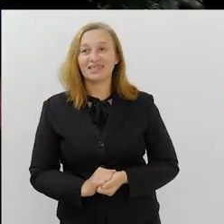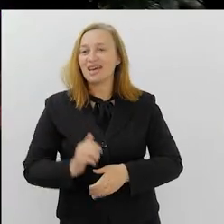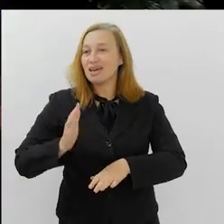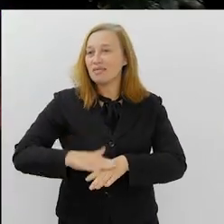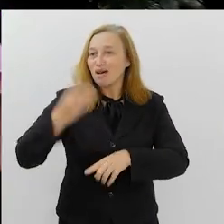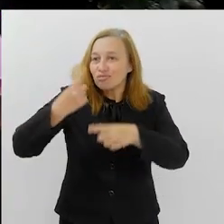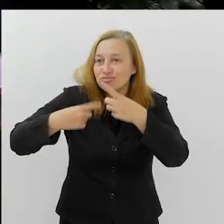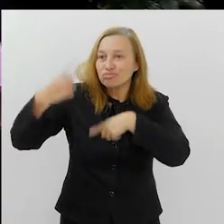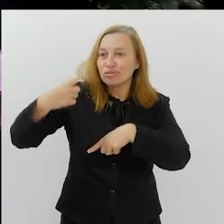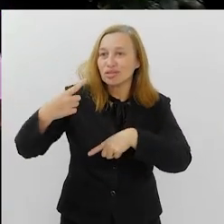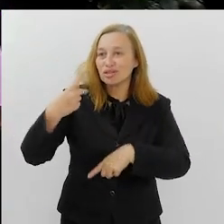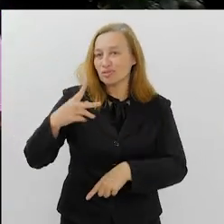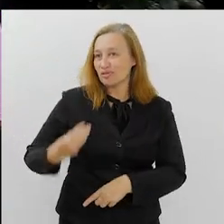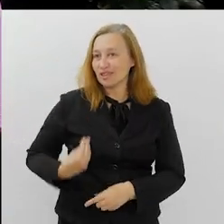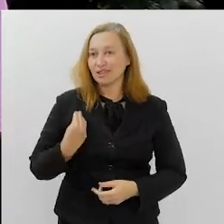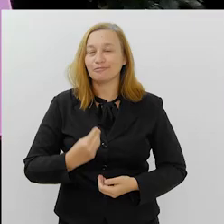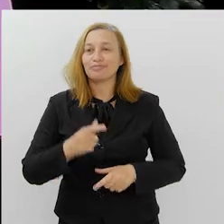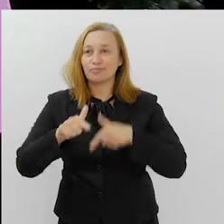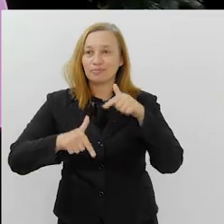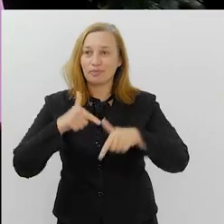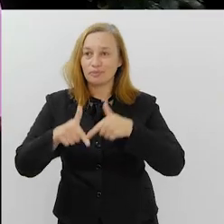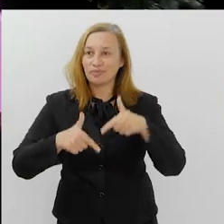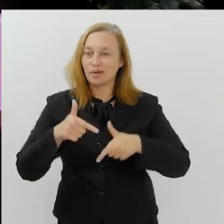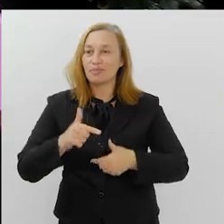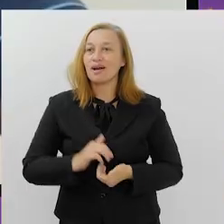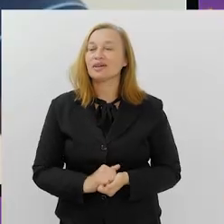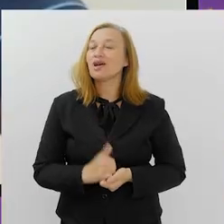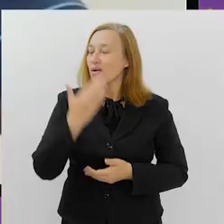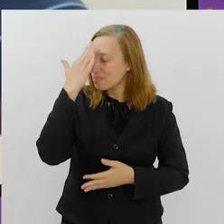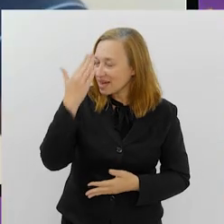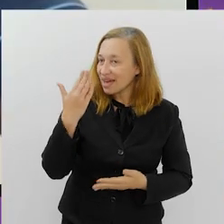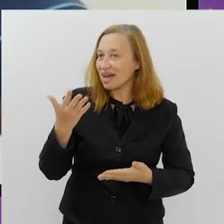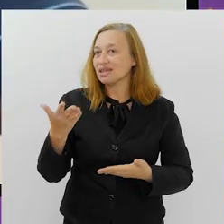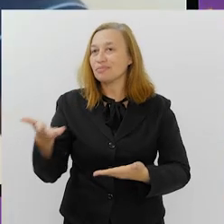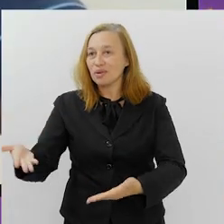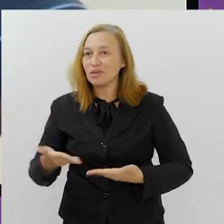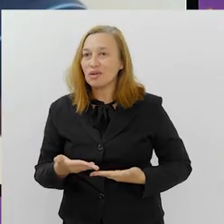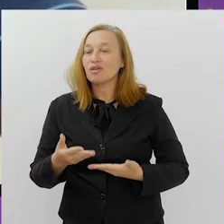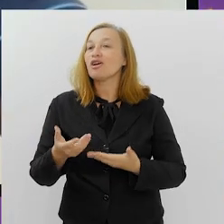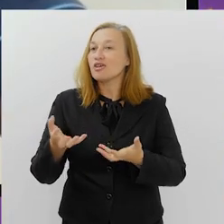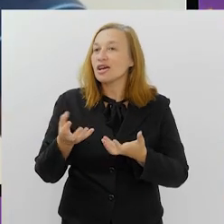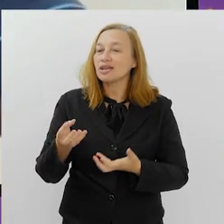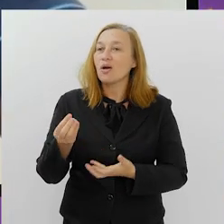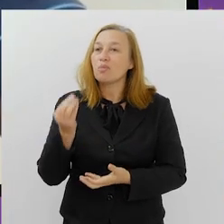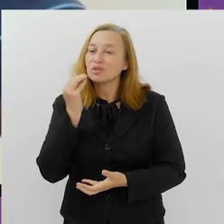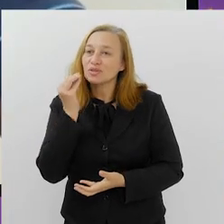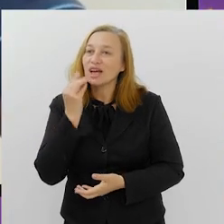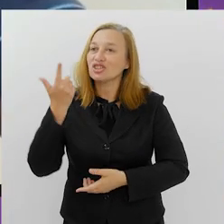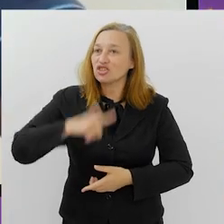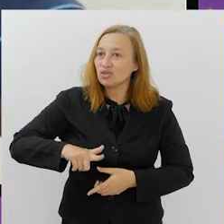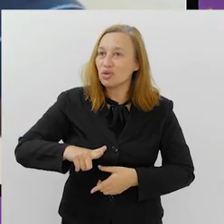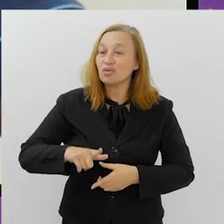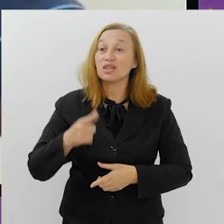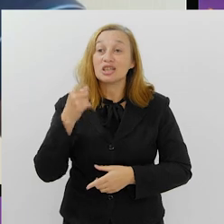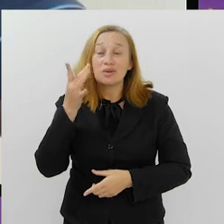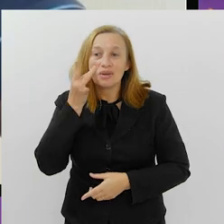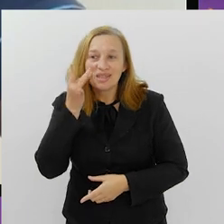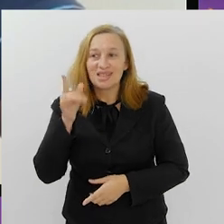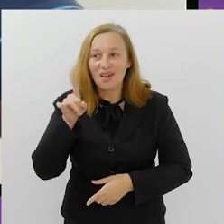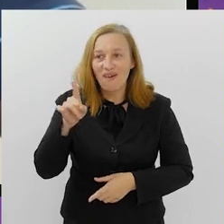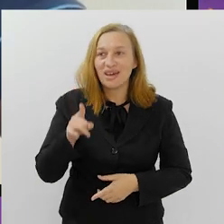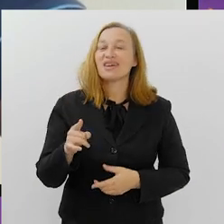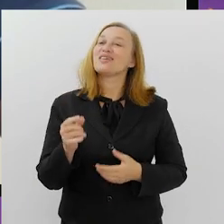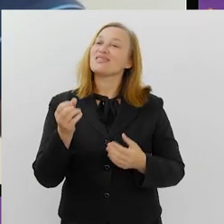que mais sucesso aí na carreira. Muito obrigado, agradeço o convite, espero ter a oportunidade de participar do programa